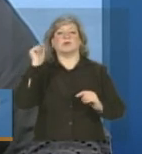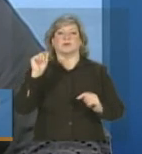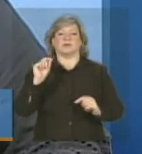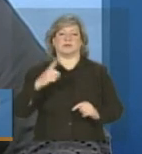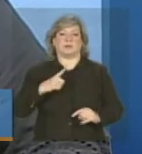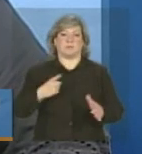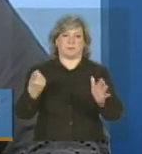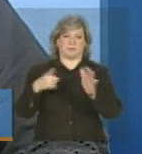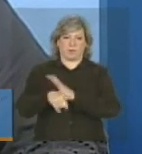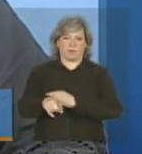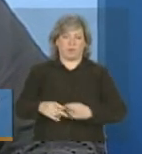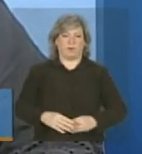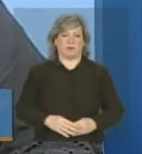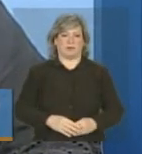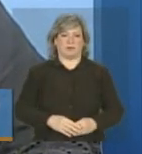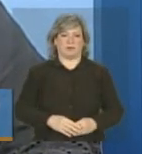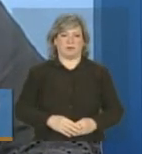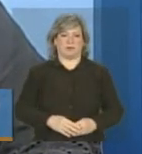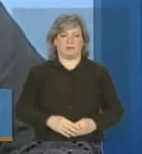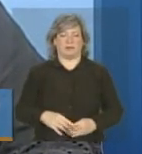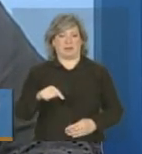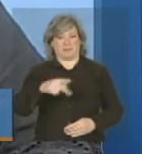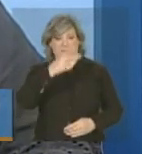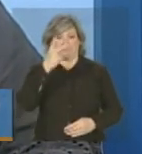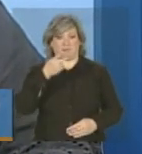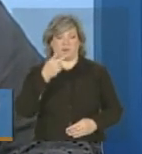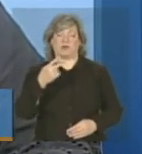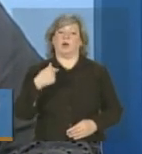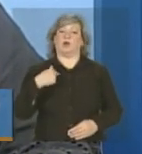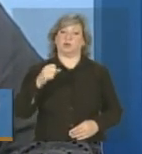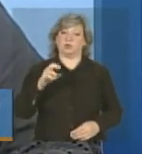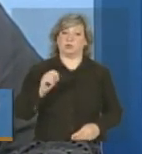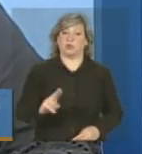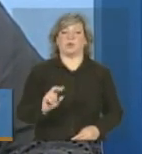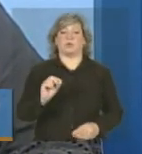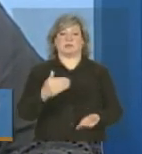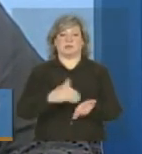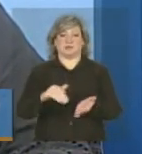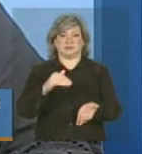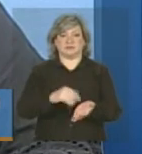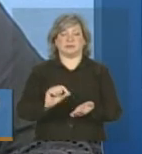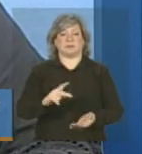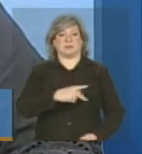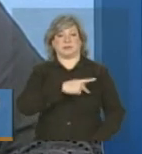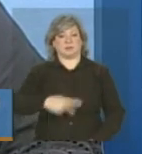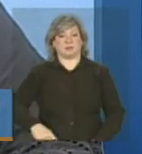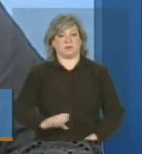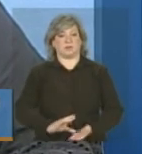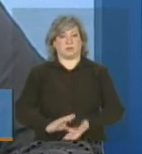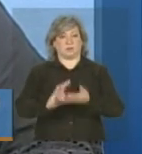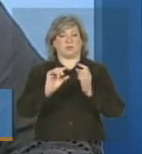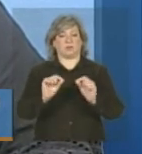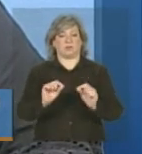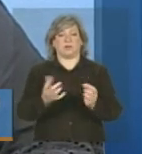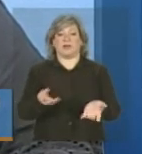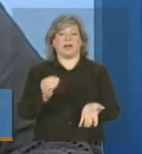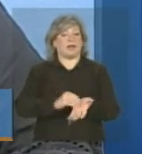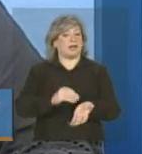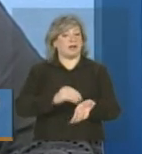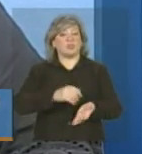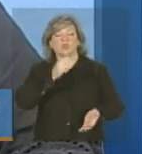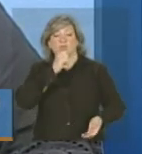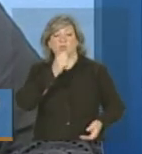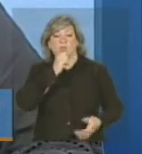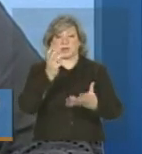seguinte. Sou secretário de Assistência Social e presidente do Conselho. Ainda não